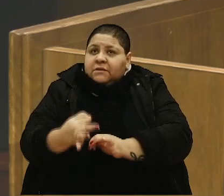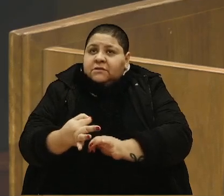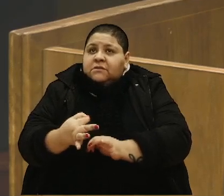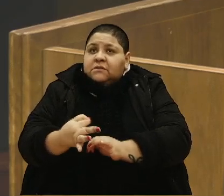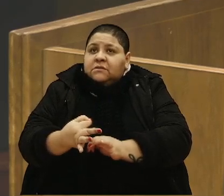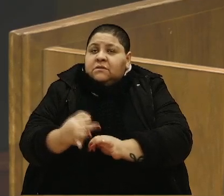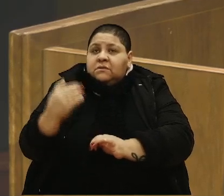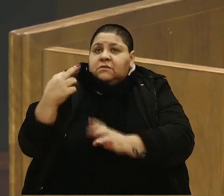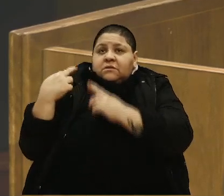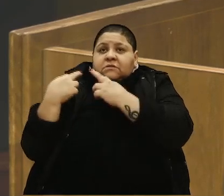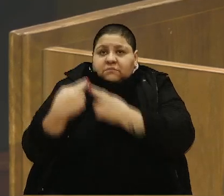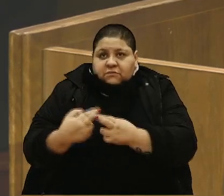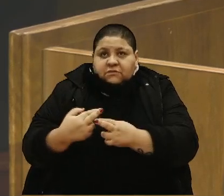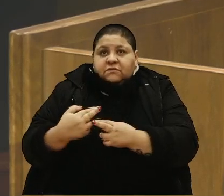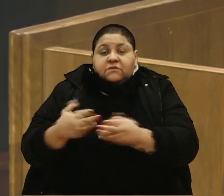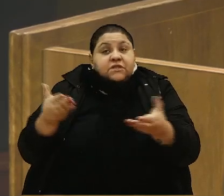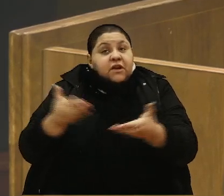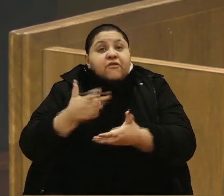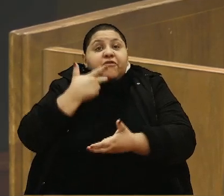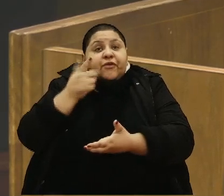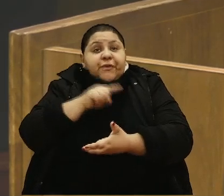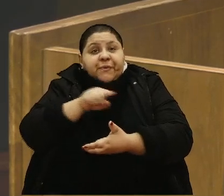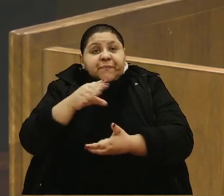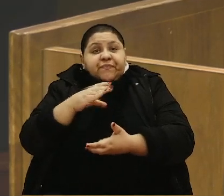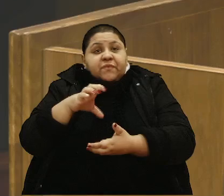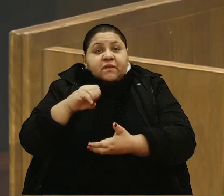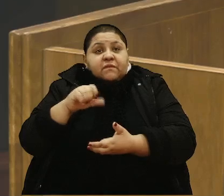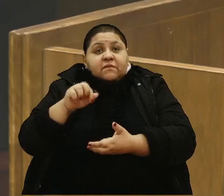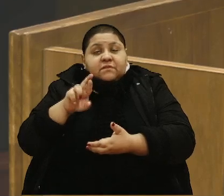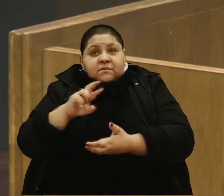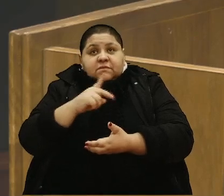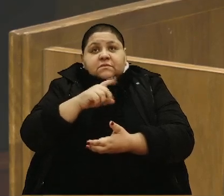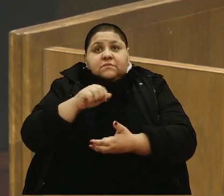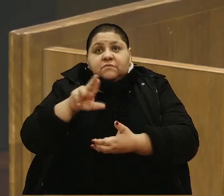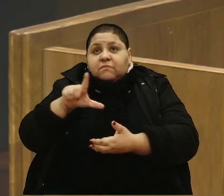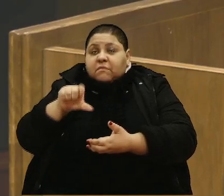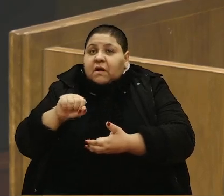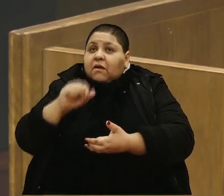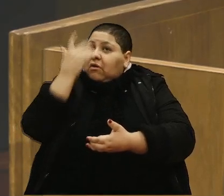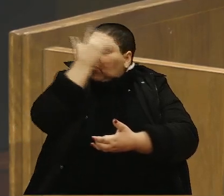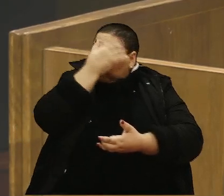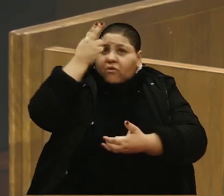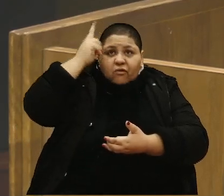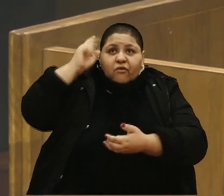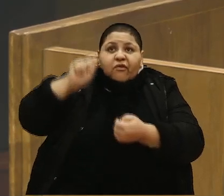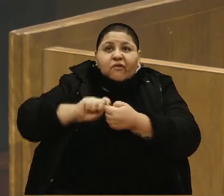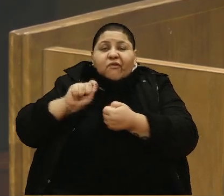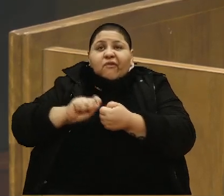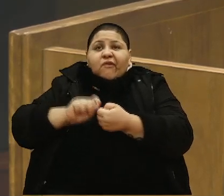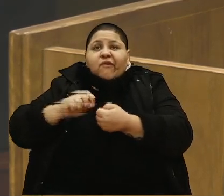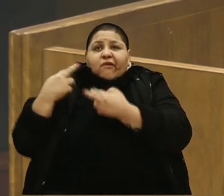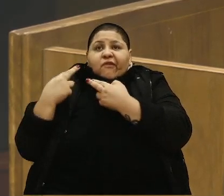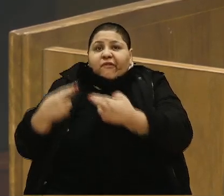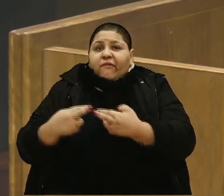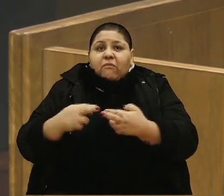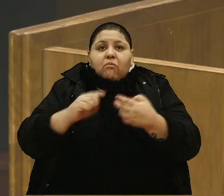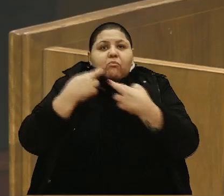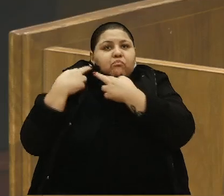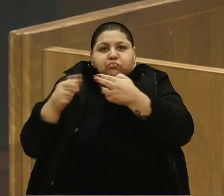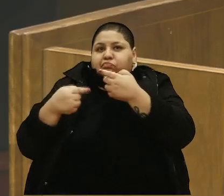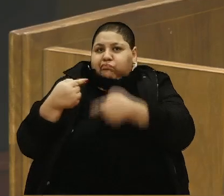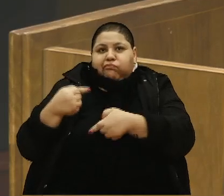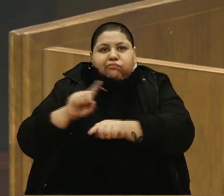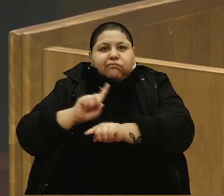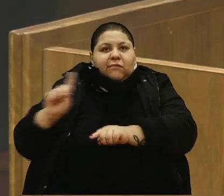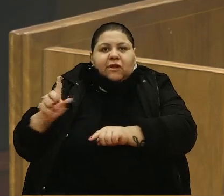oposição responsável. Eu já adianto para o César, para o Paulo, para o Adiló, para o Néspulo, eu faço oposição irresponsável. Eu